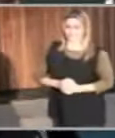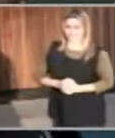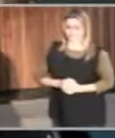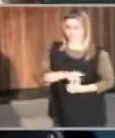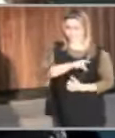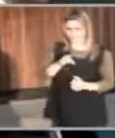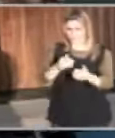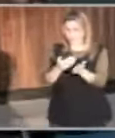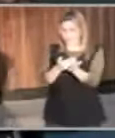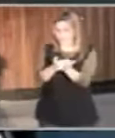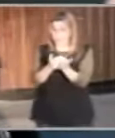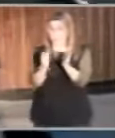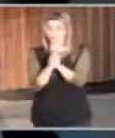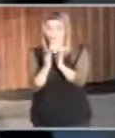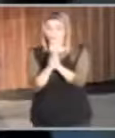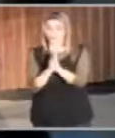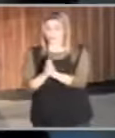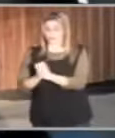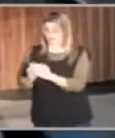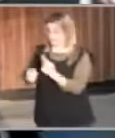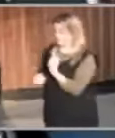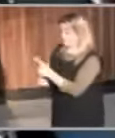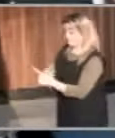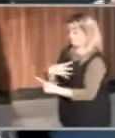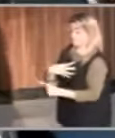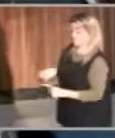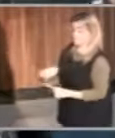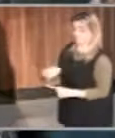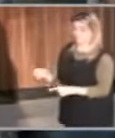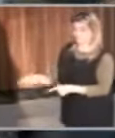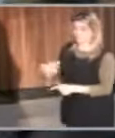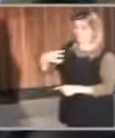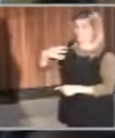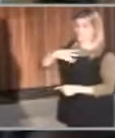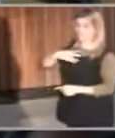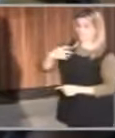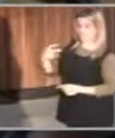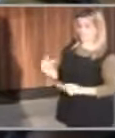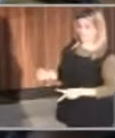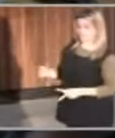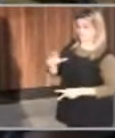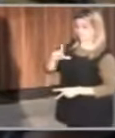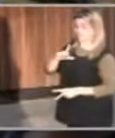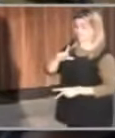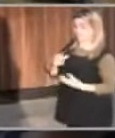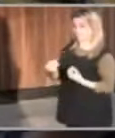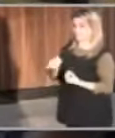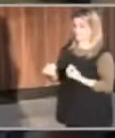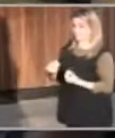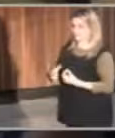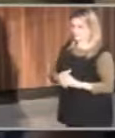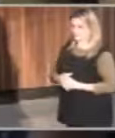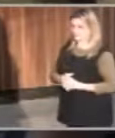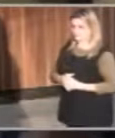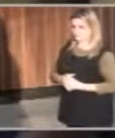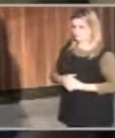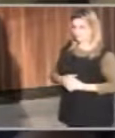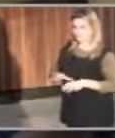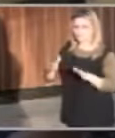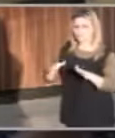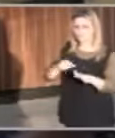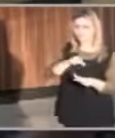Senhor o temperamento desse meu filho é assim assim assim assim você que é sozinho na sua